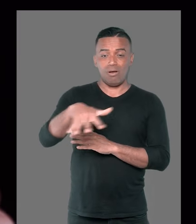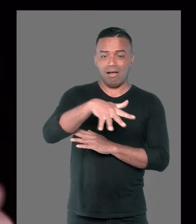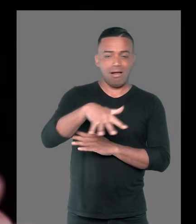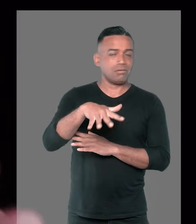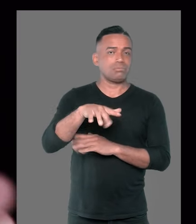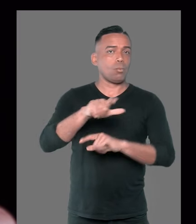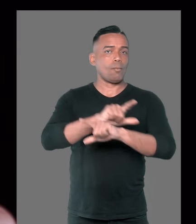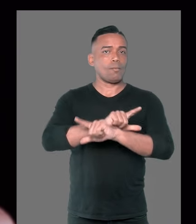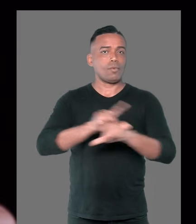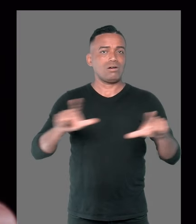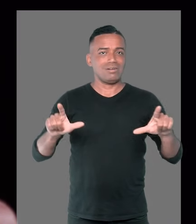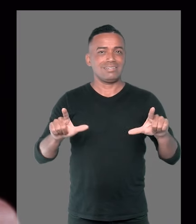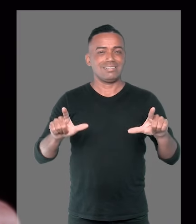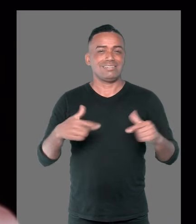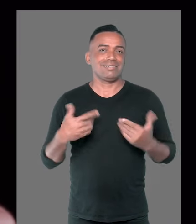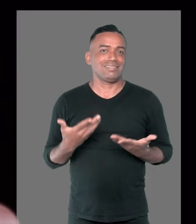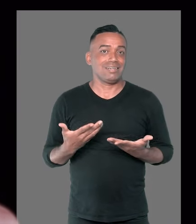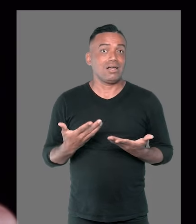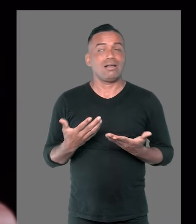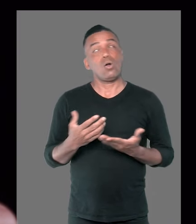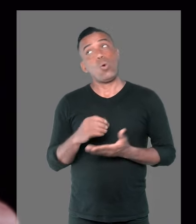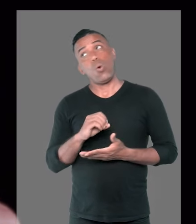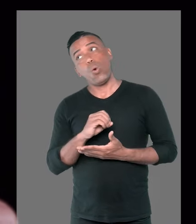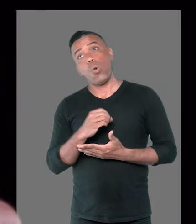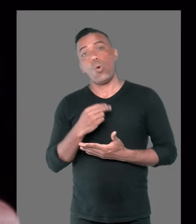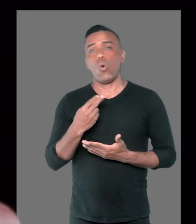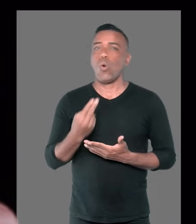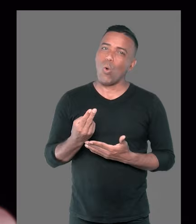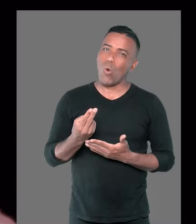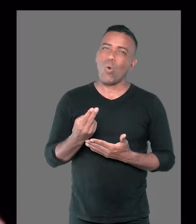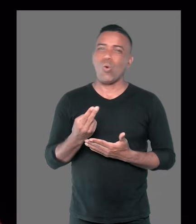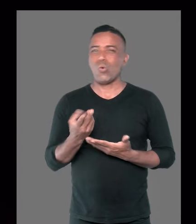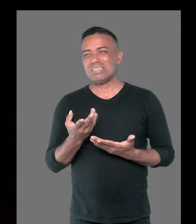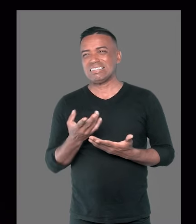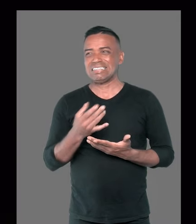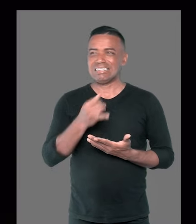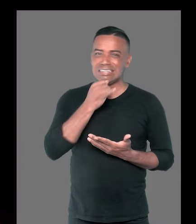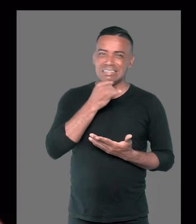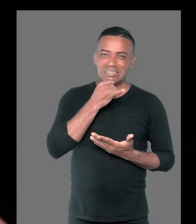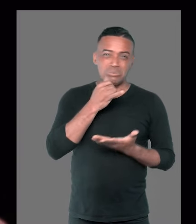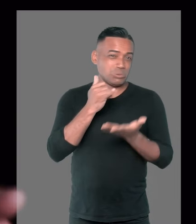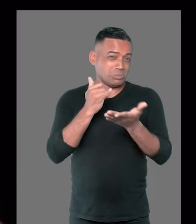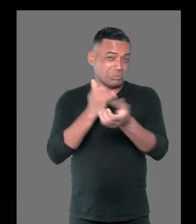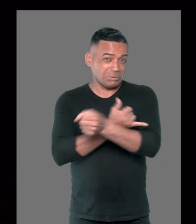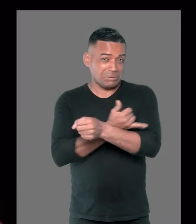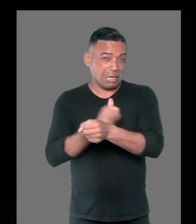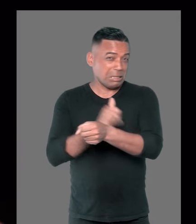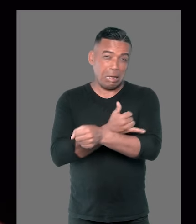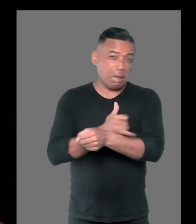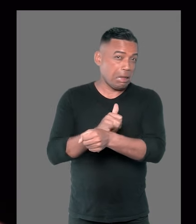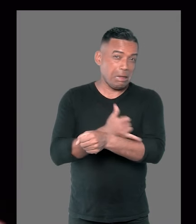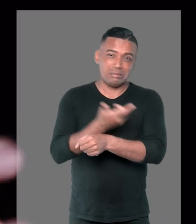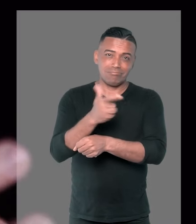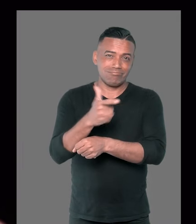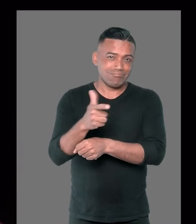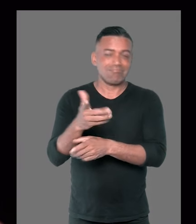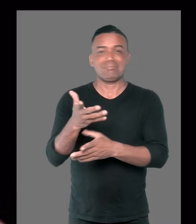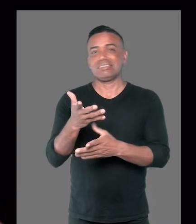vazio ou como ele está preenchido de uma forma que não tem estratégia e não consegue dar